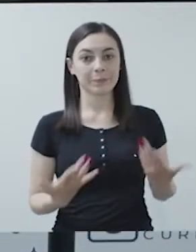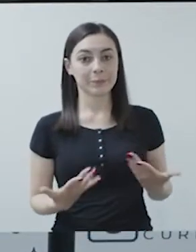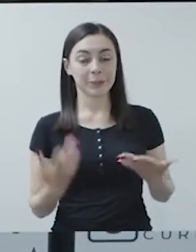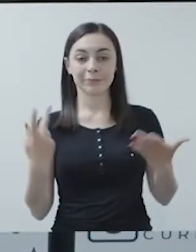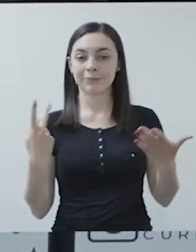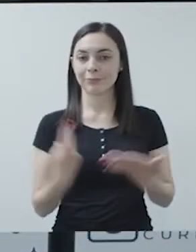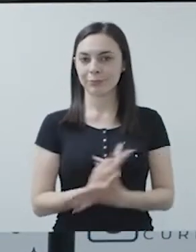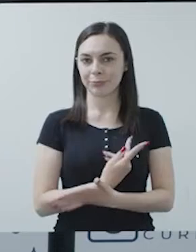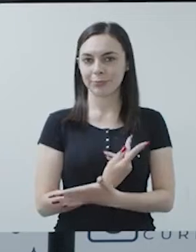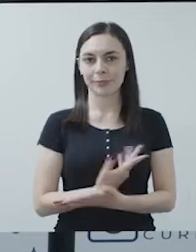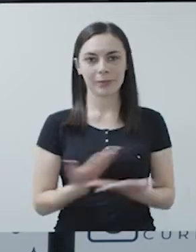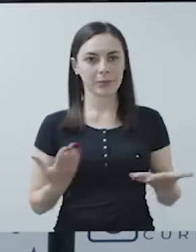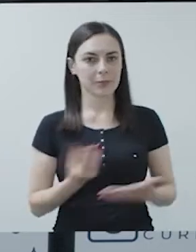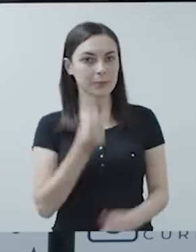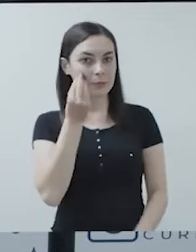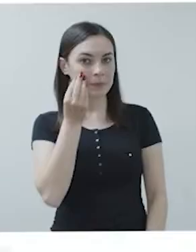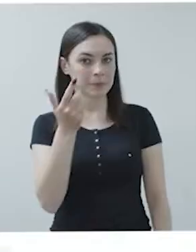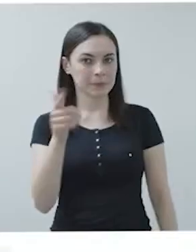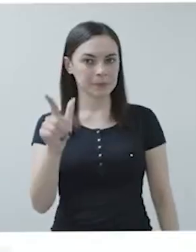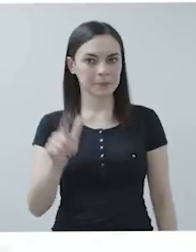certo. Vamos para mais uma experiência?